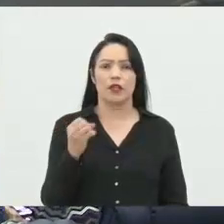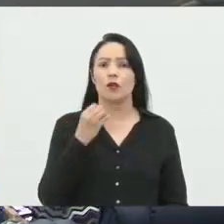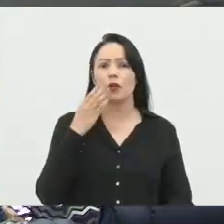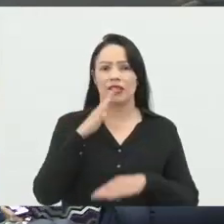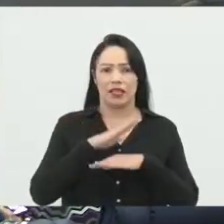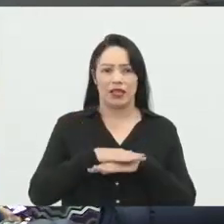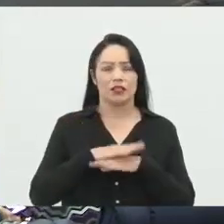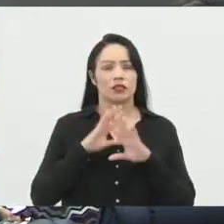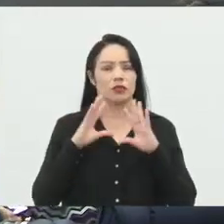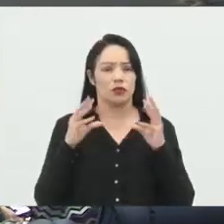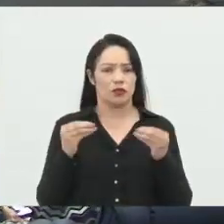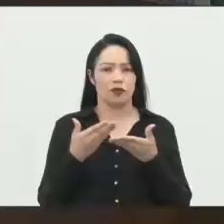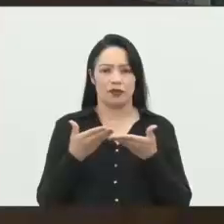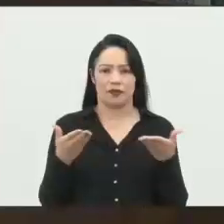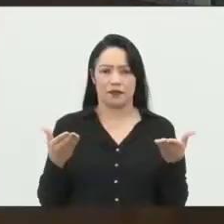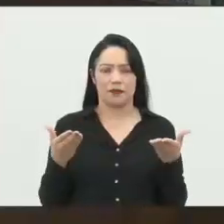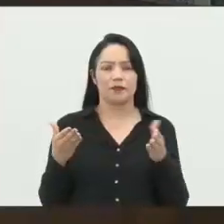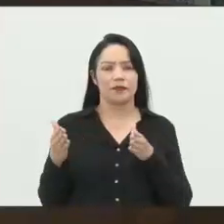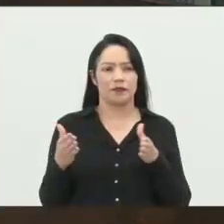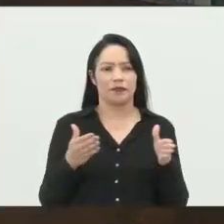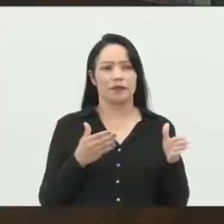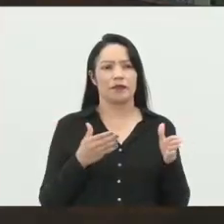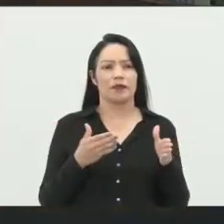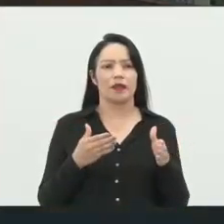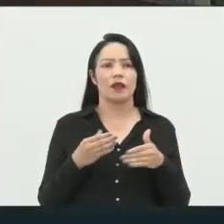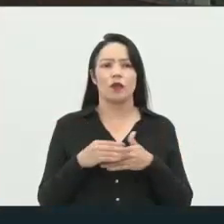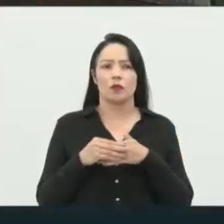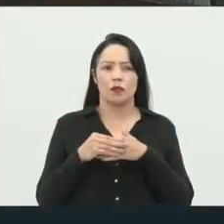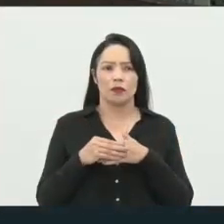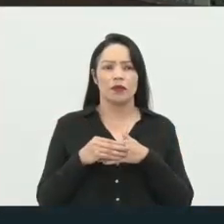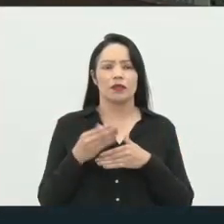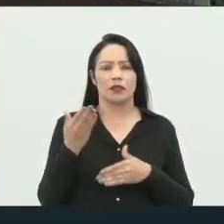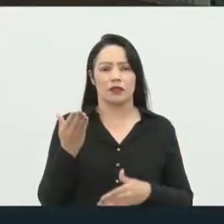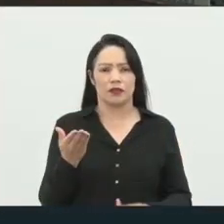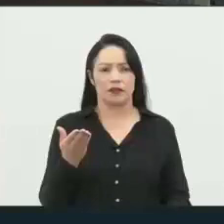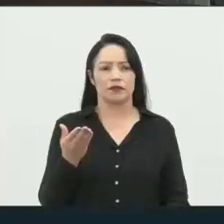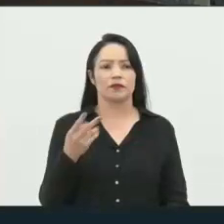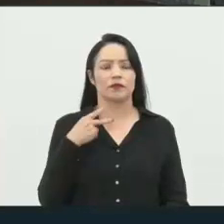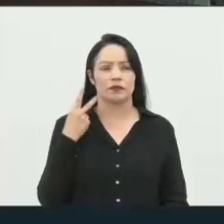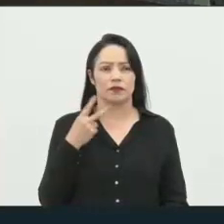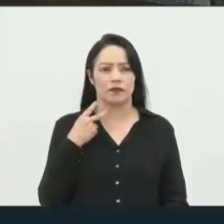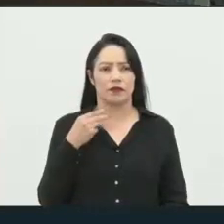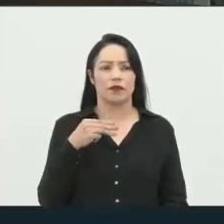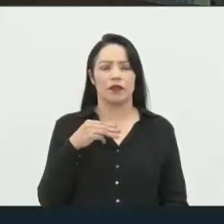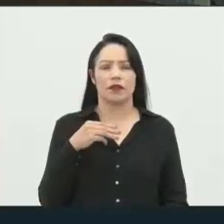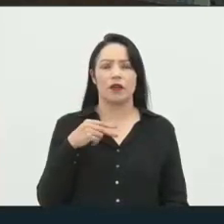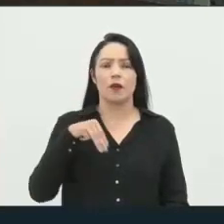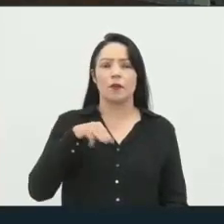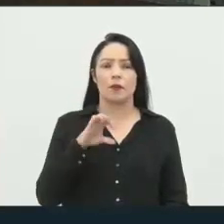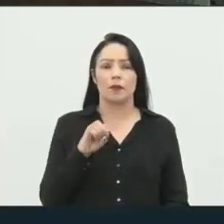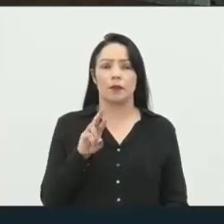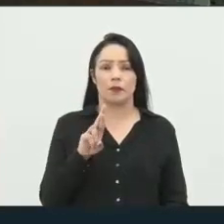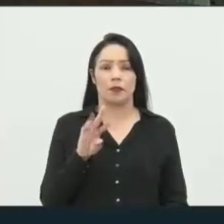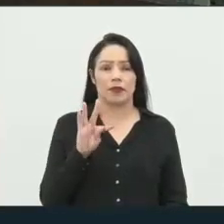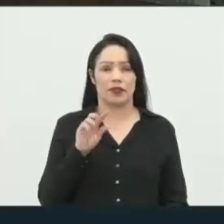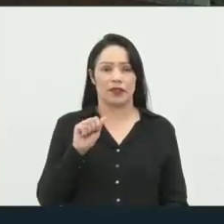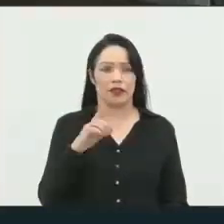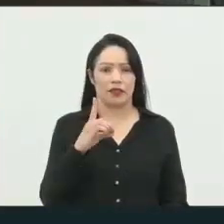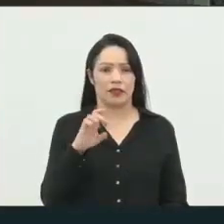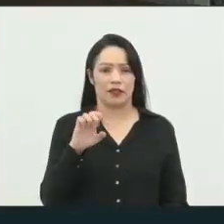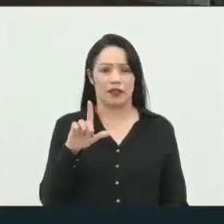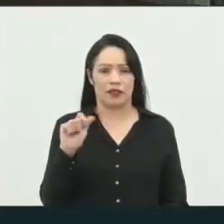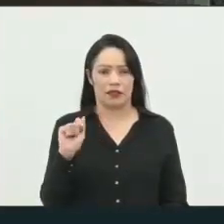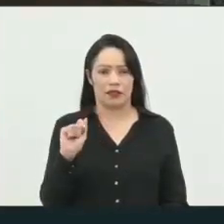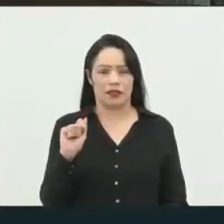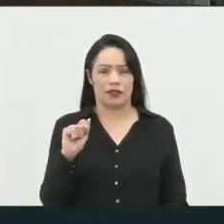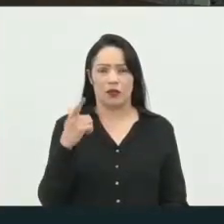todo público que nos assiste aqui que é do cumprimentar também aqui a presença do vereador mortadela lá de Sertãozinho Mais